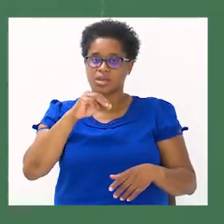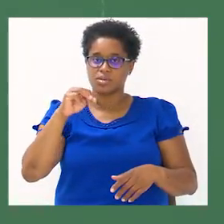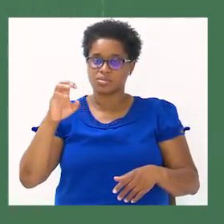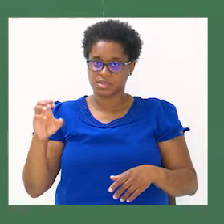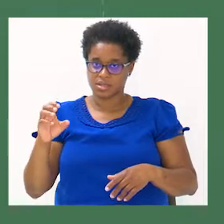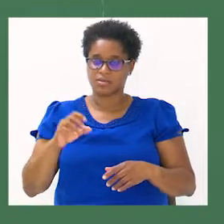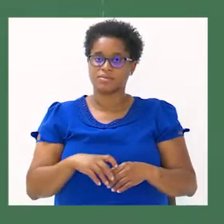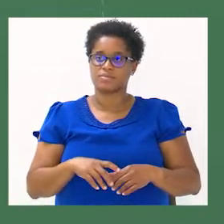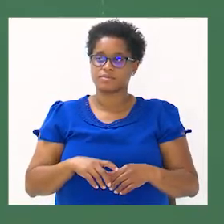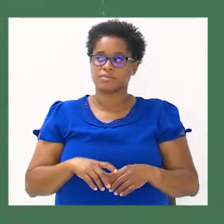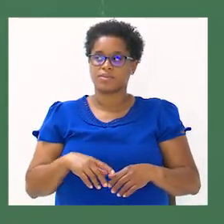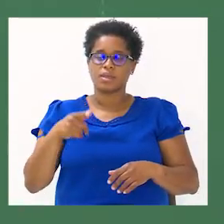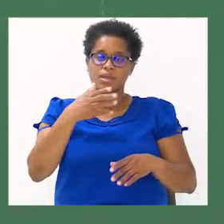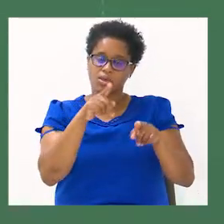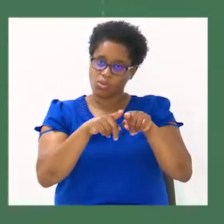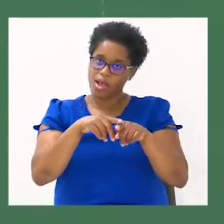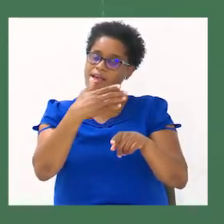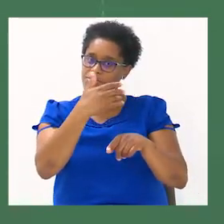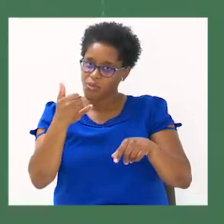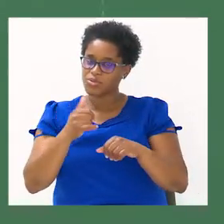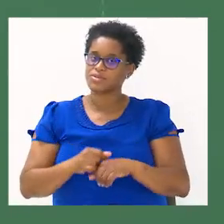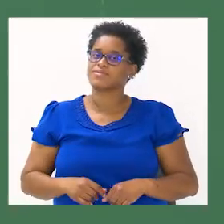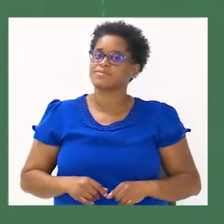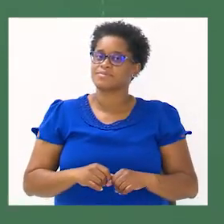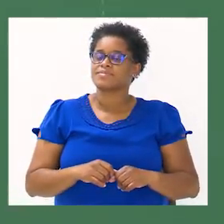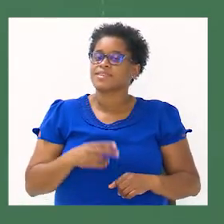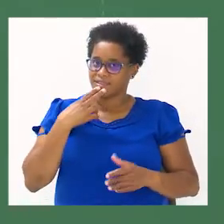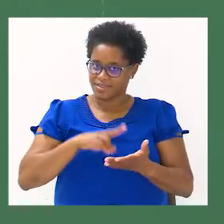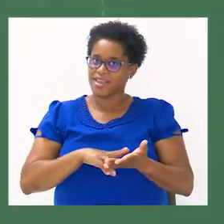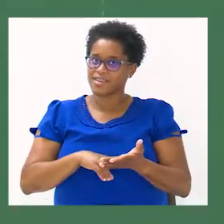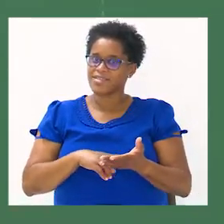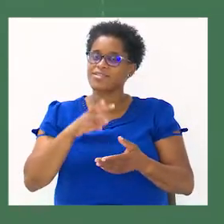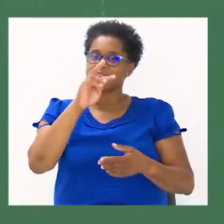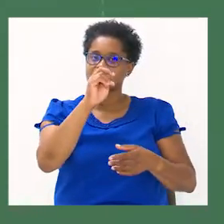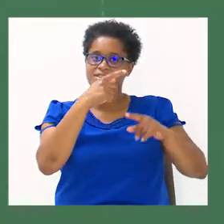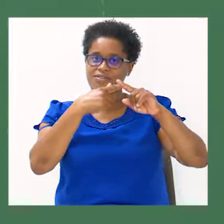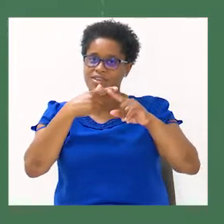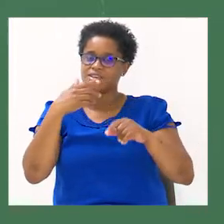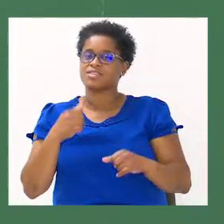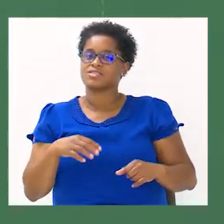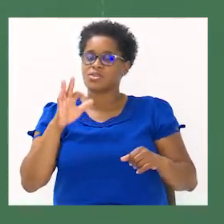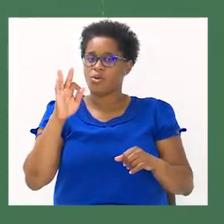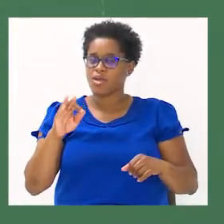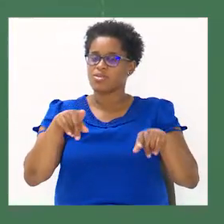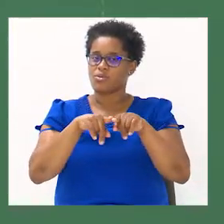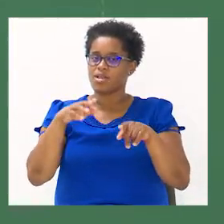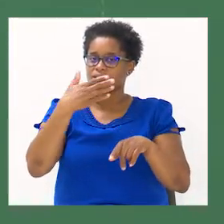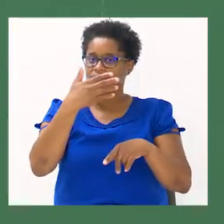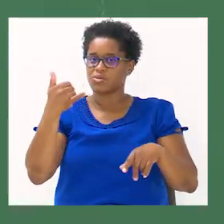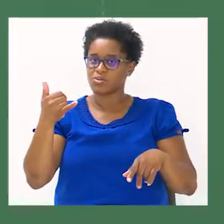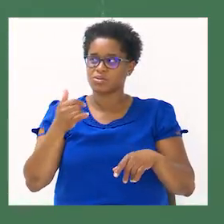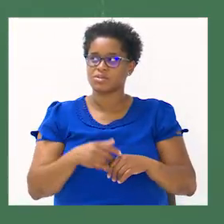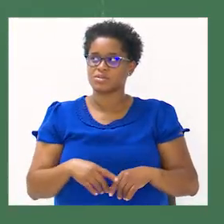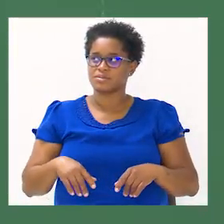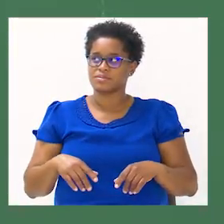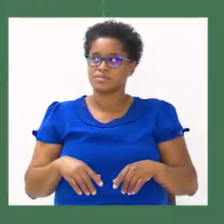os denominadores 3 e 4 é 12. Não é verdade? Então, 3 vezes 4,